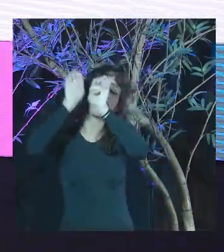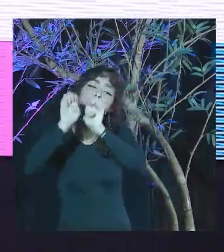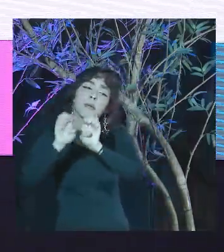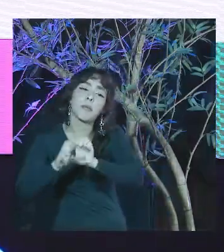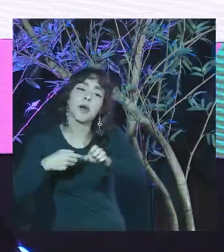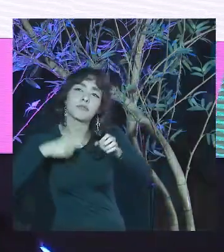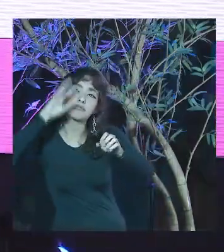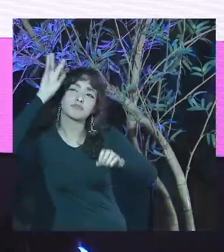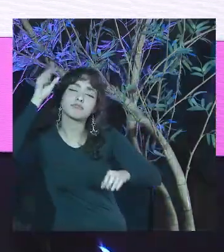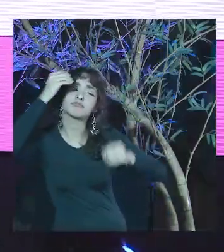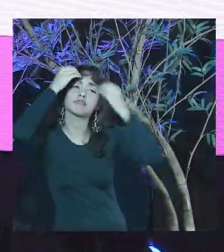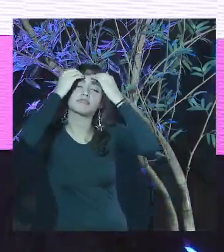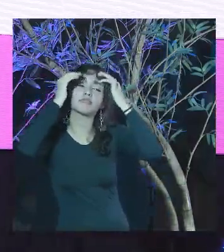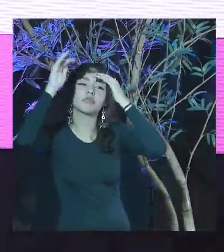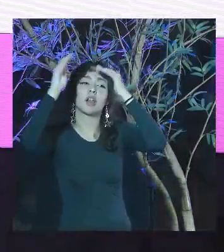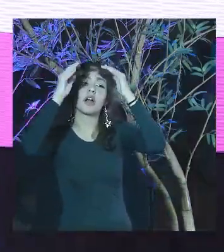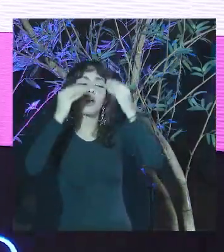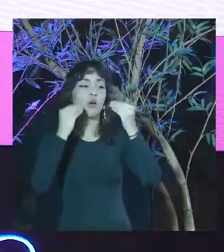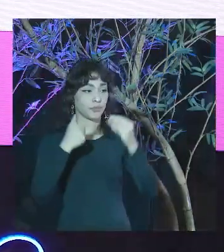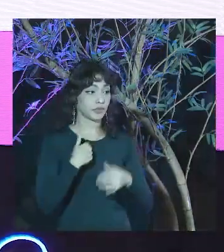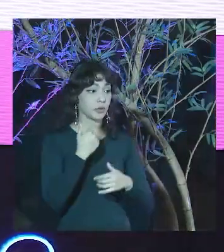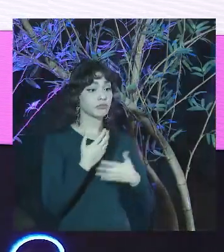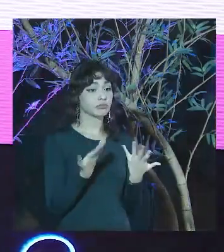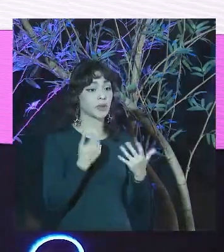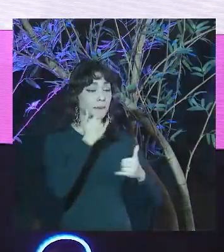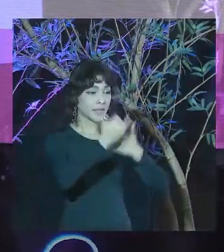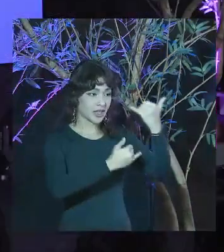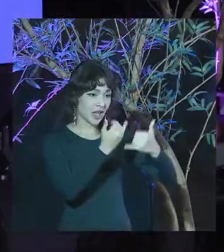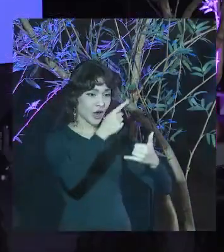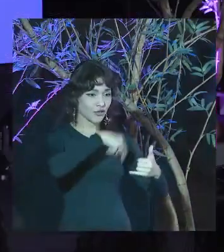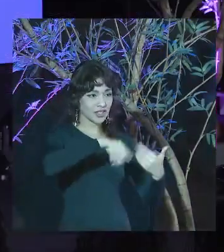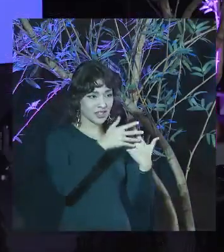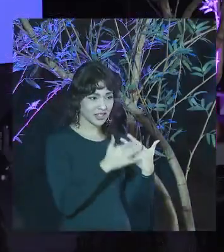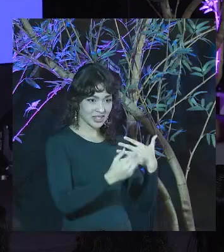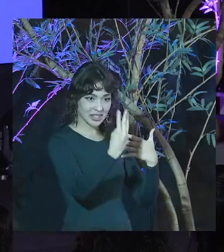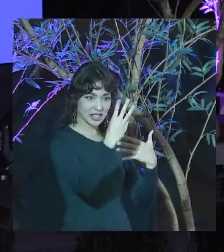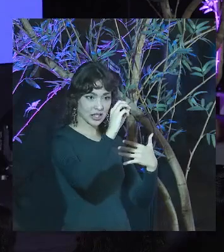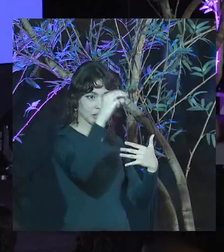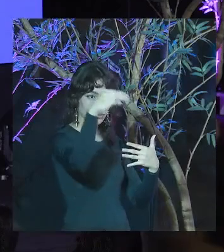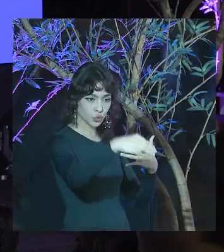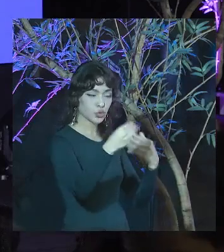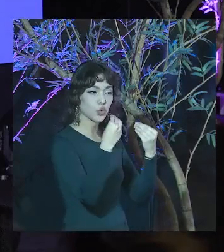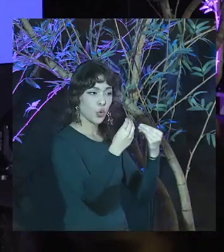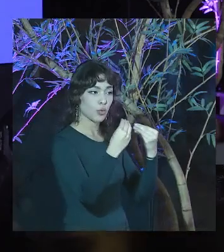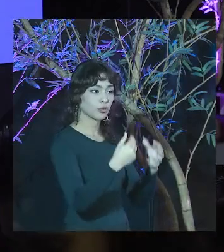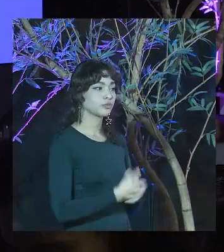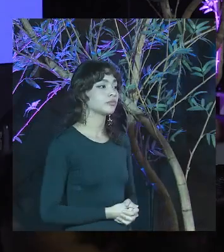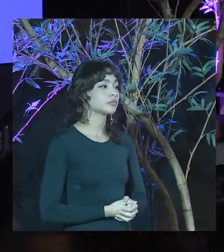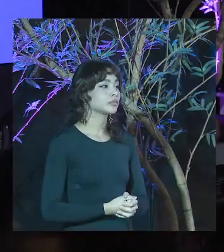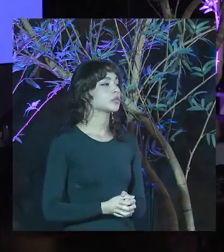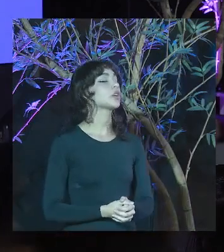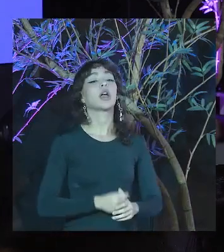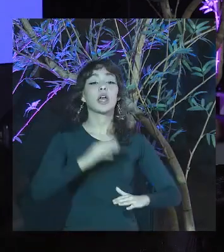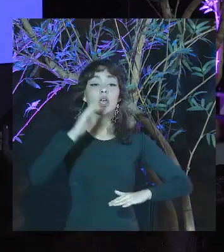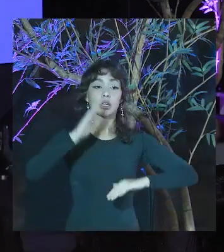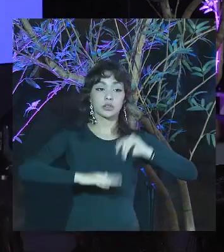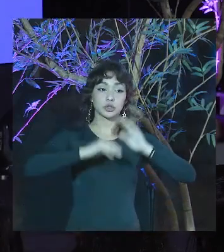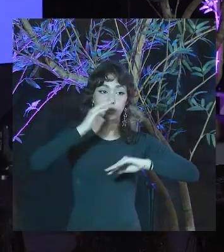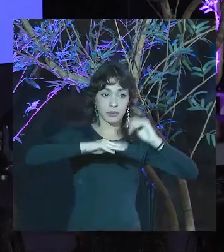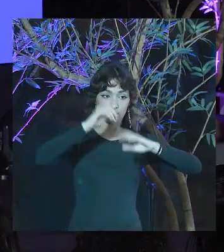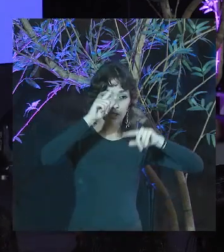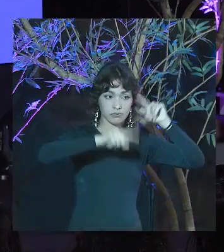disso? Eu vou fazer um exercício com vocês agora, nesses próximos 30 minutos, de instrumentalizar uma navegação no